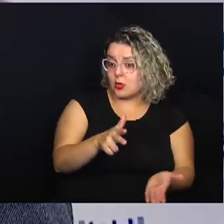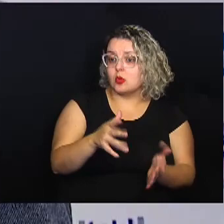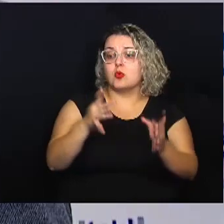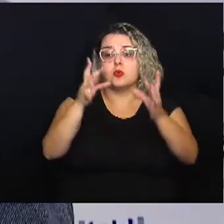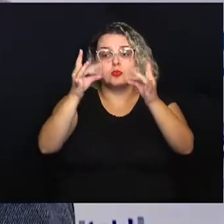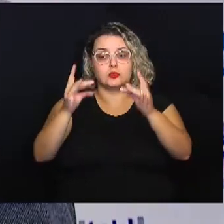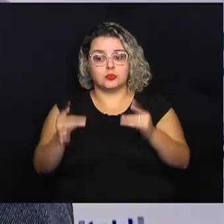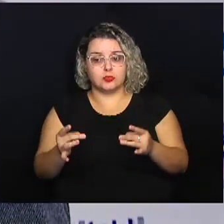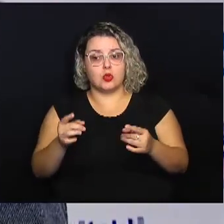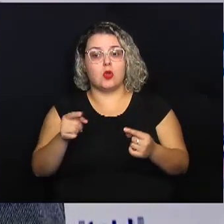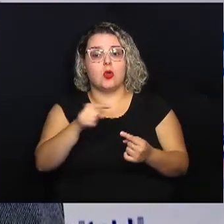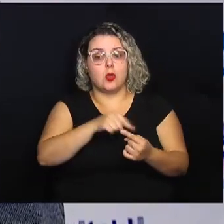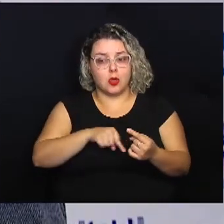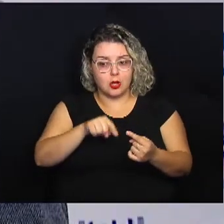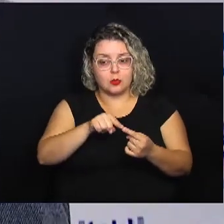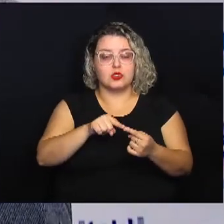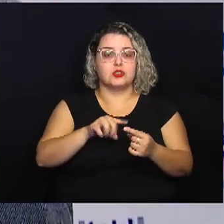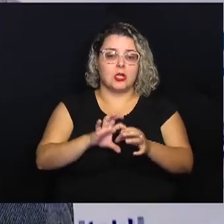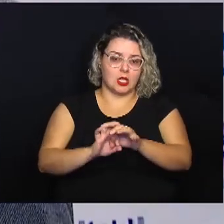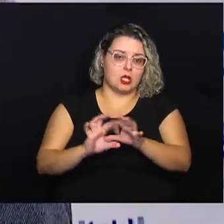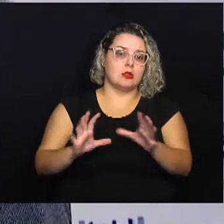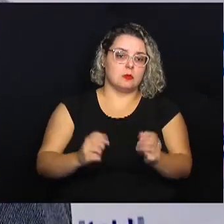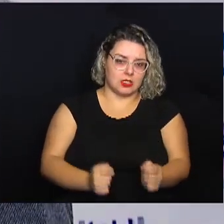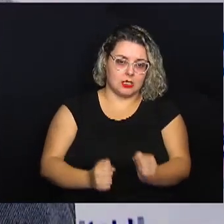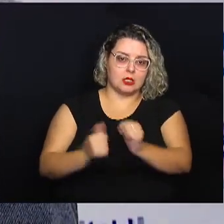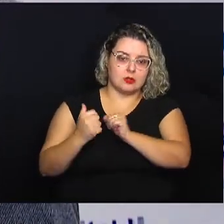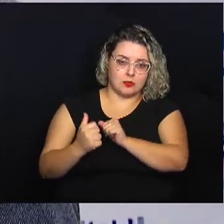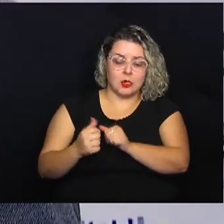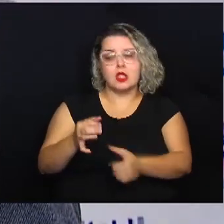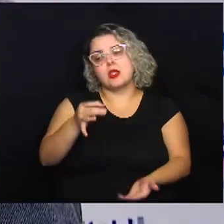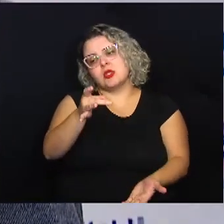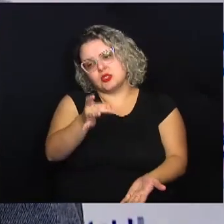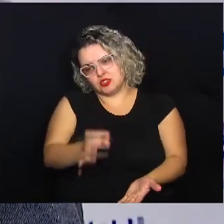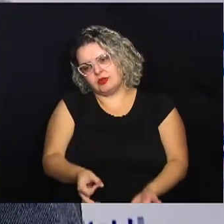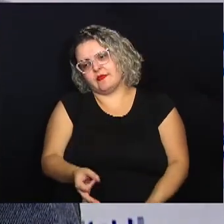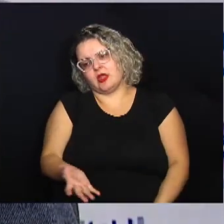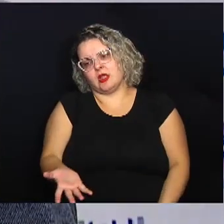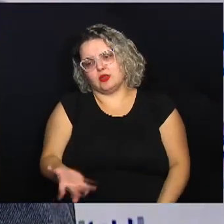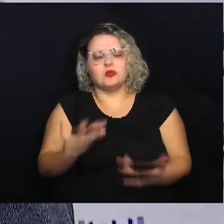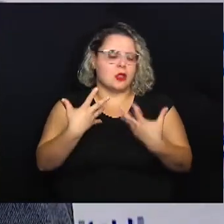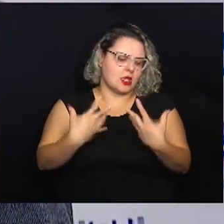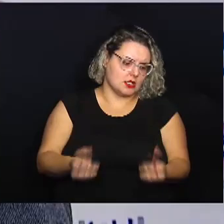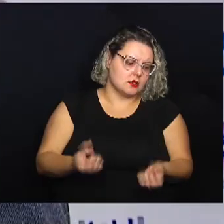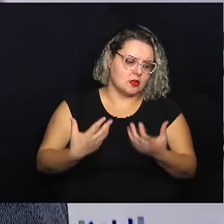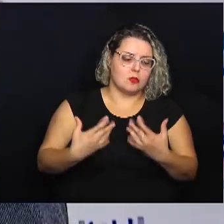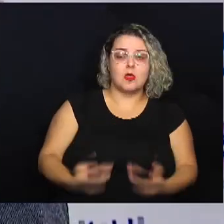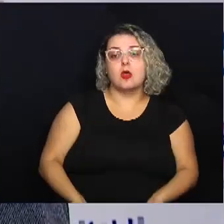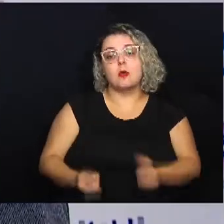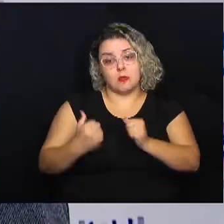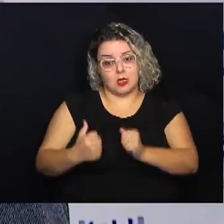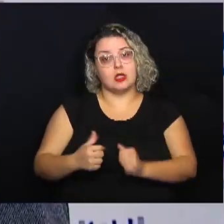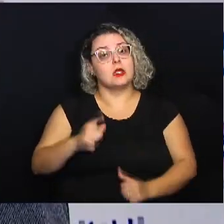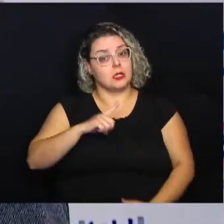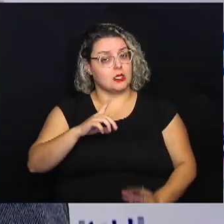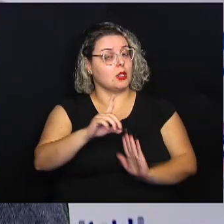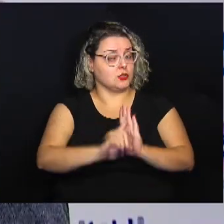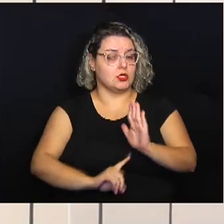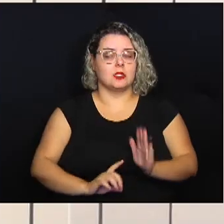bem objetivos a concessão desse benefício. E, de fato, receber o benefício quem, de fato, tem direito.